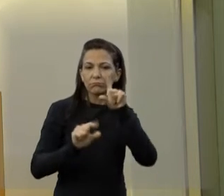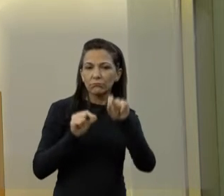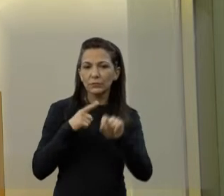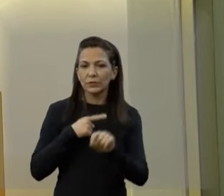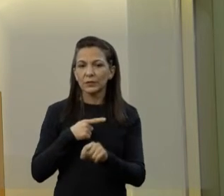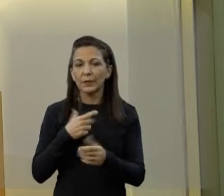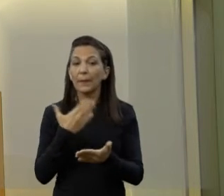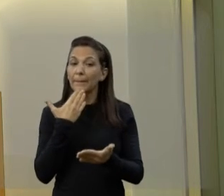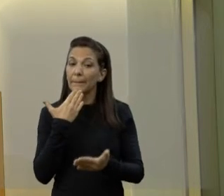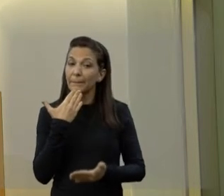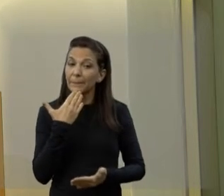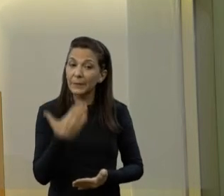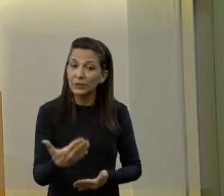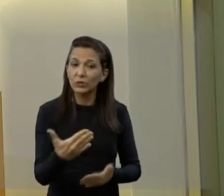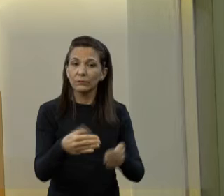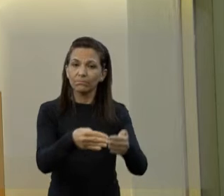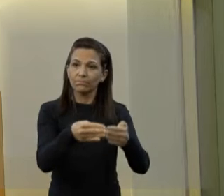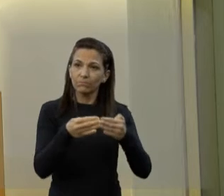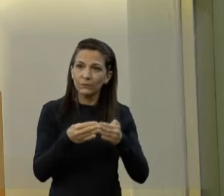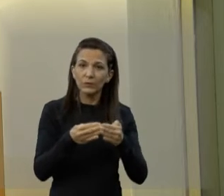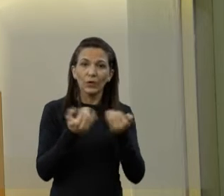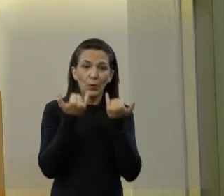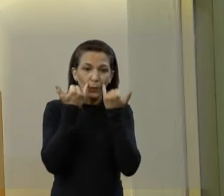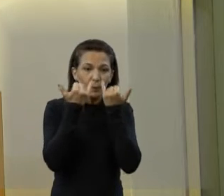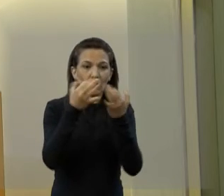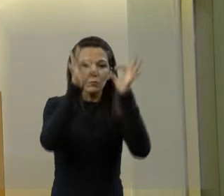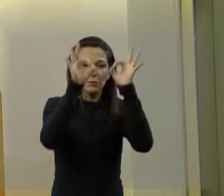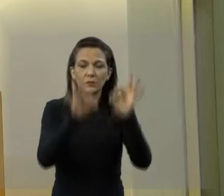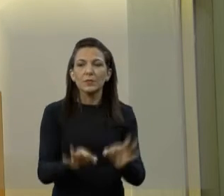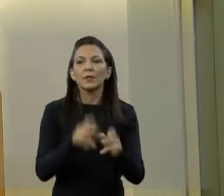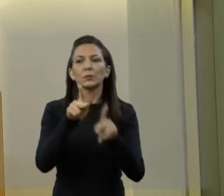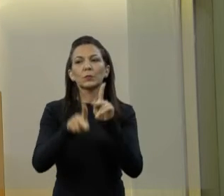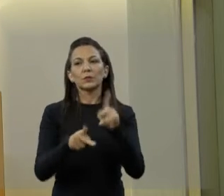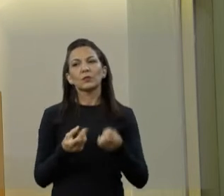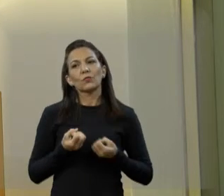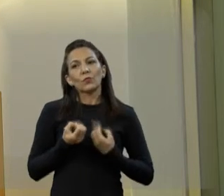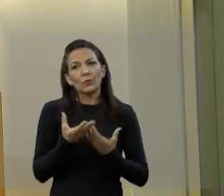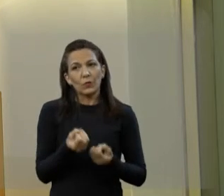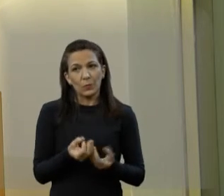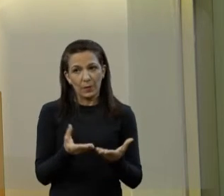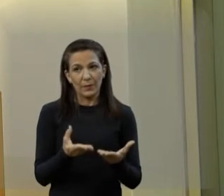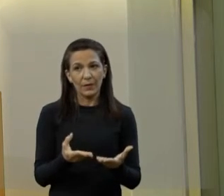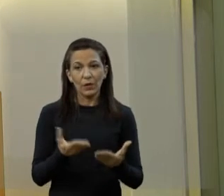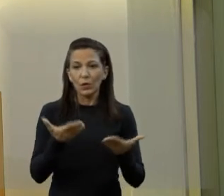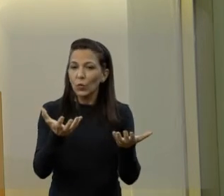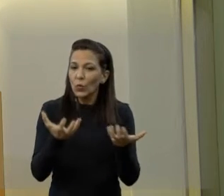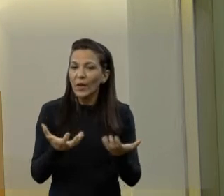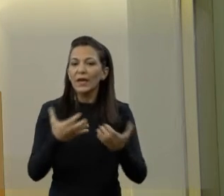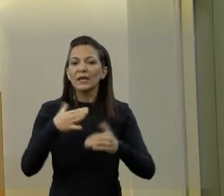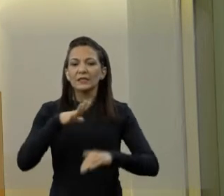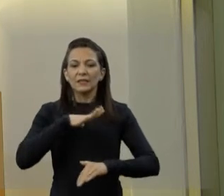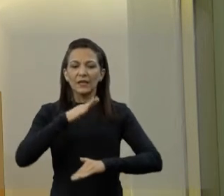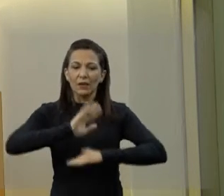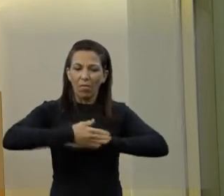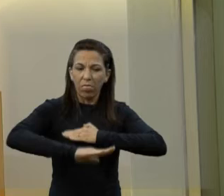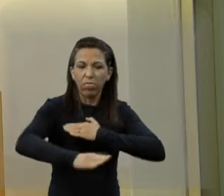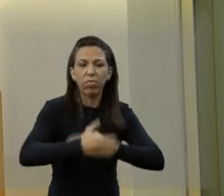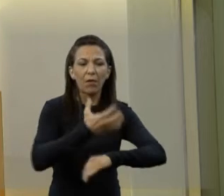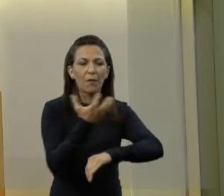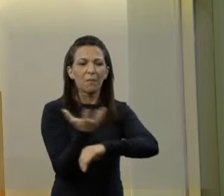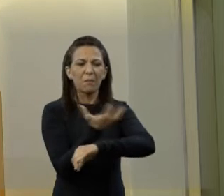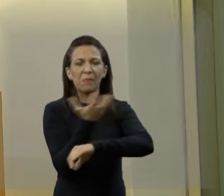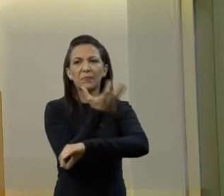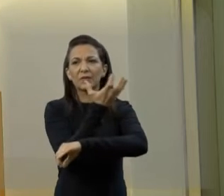para que minimamente seja passado uma informação por completo para a população nós não queremos uma cidade esburacada nós não queremos a cidade cheia de